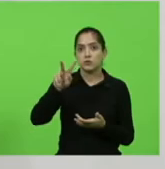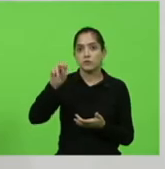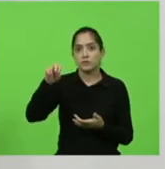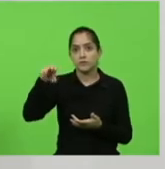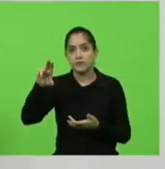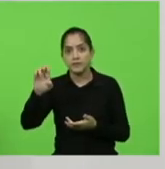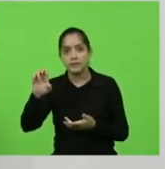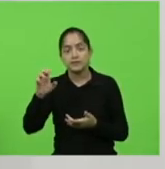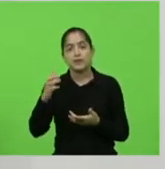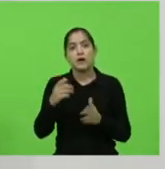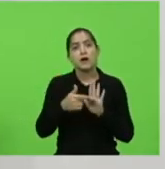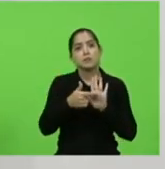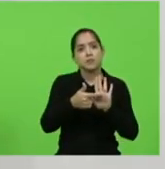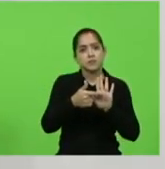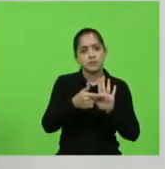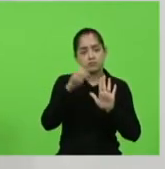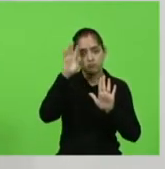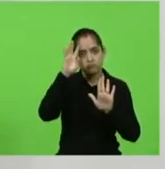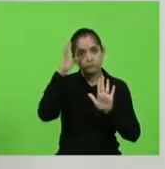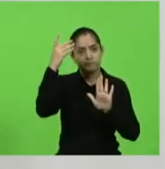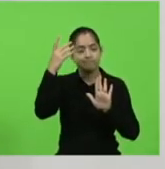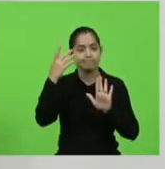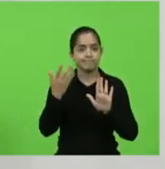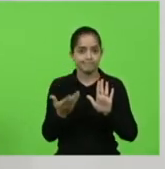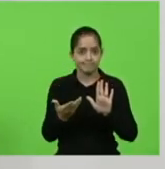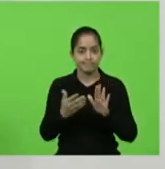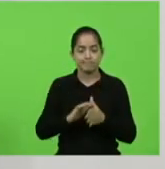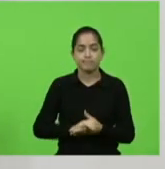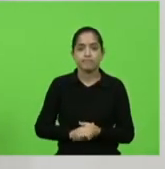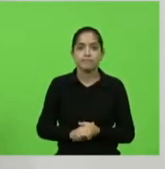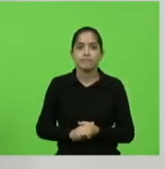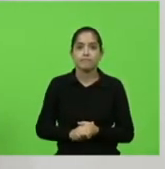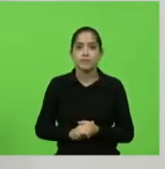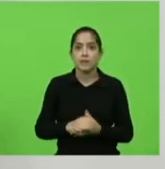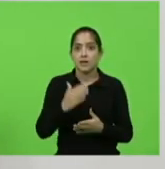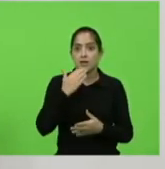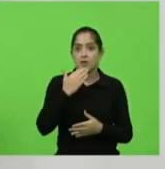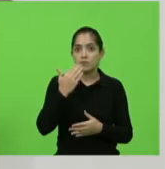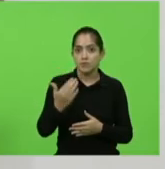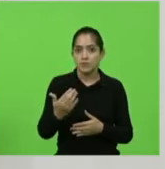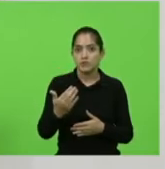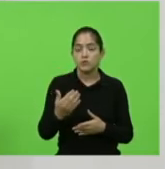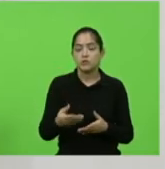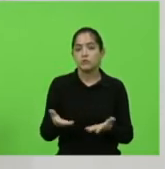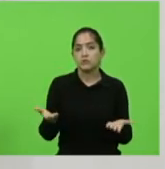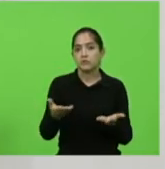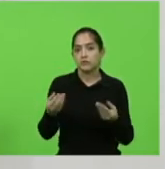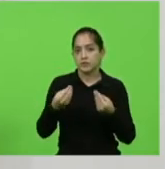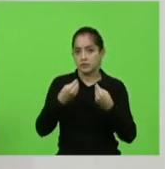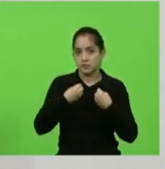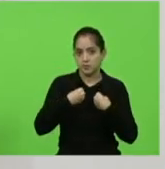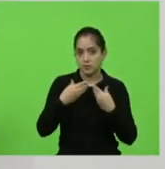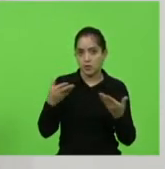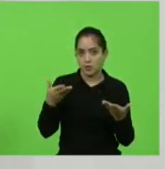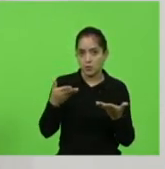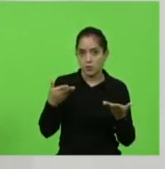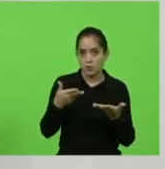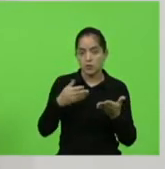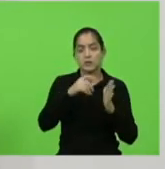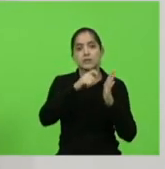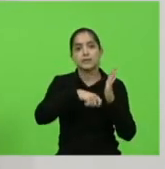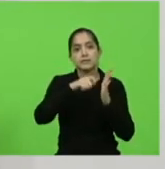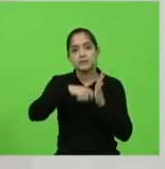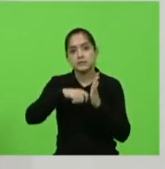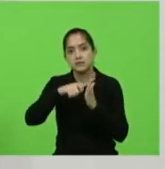apresente uma solução para esse problema. É um pedido que a gente recebeu, tem assinatura